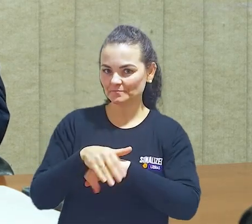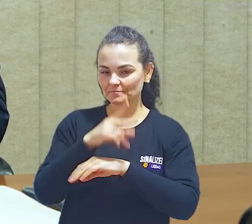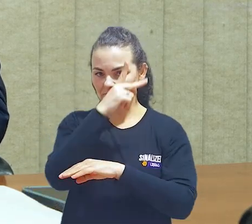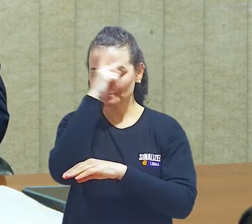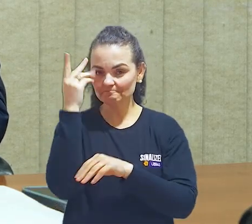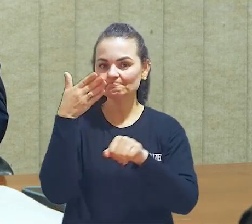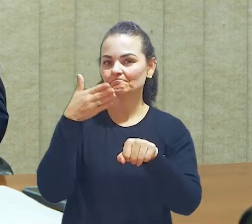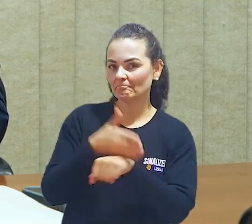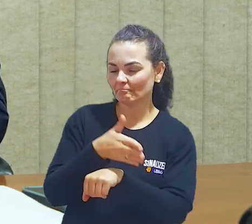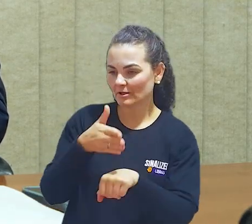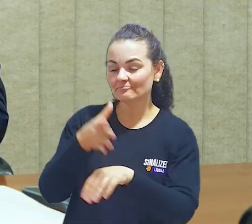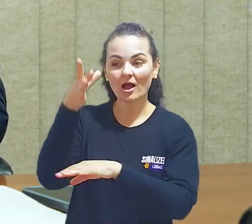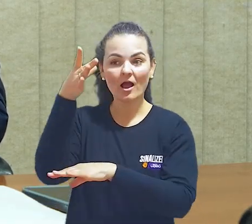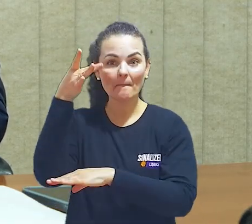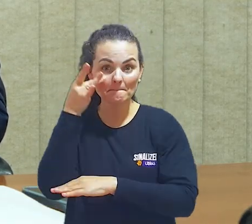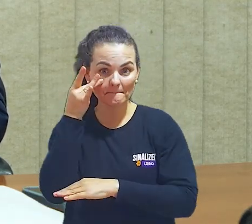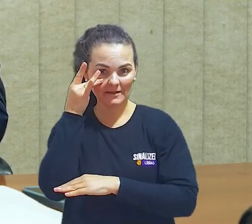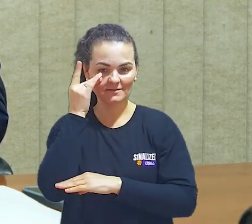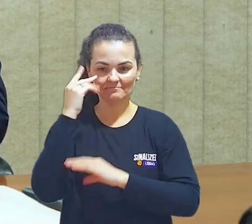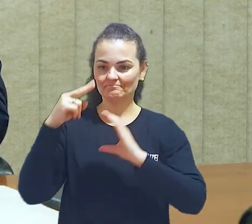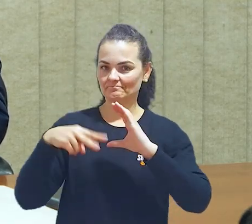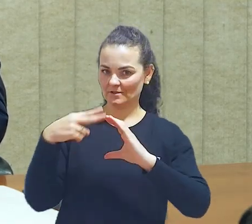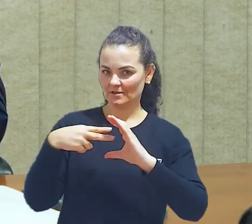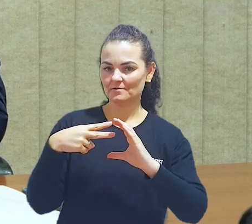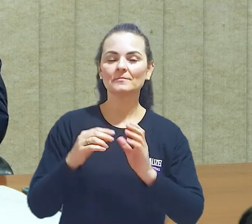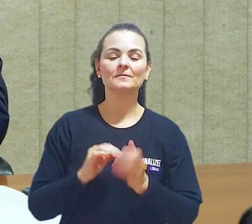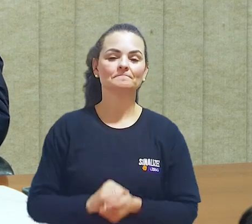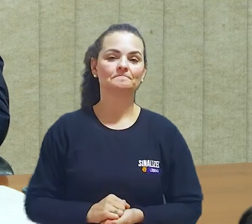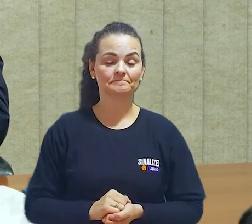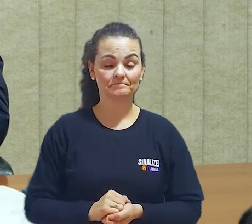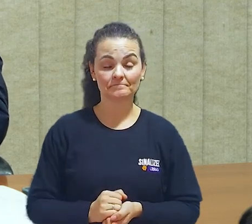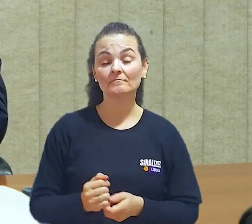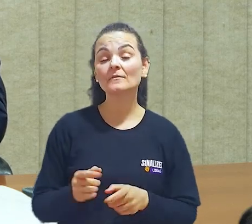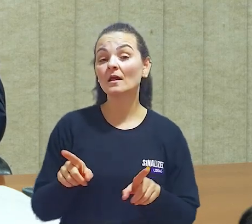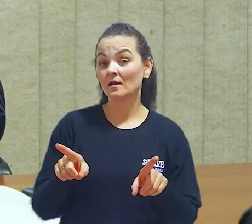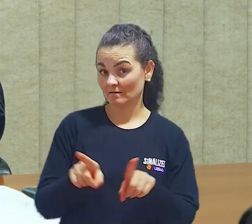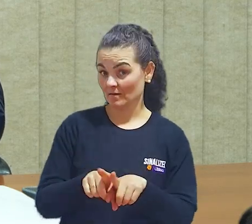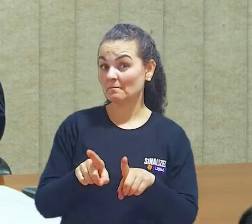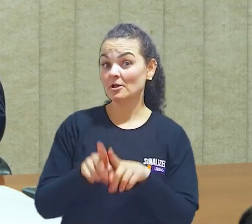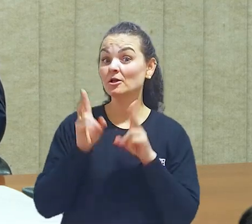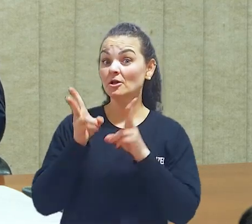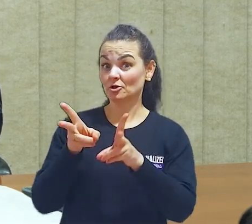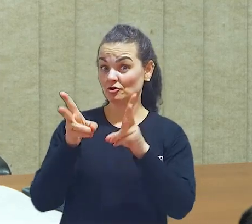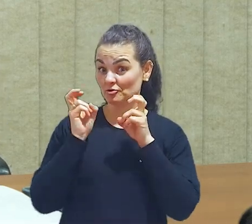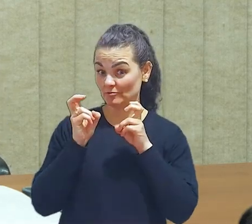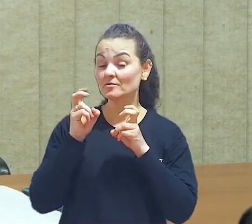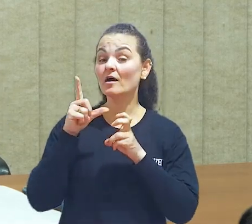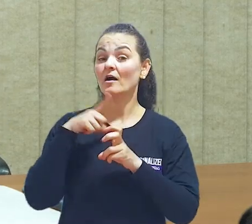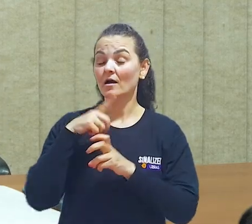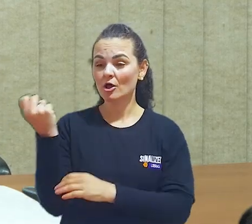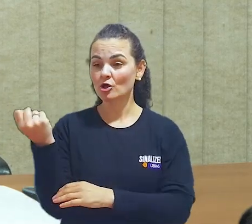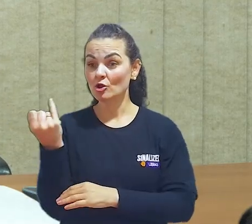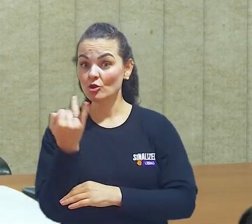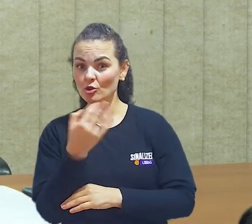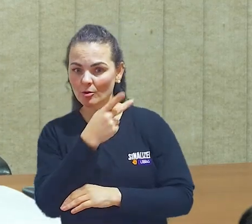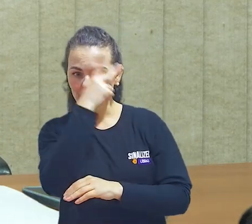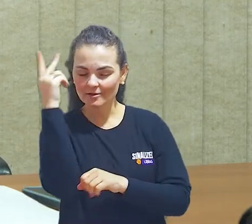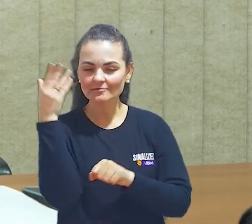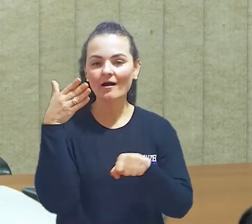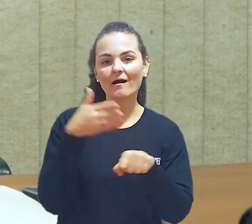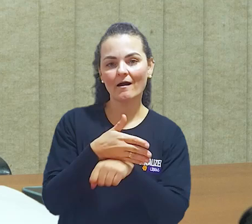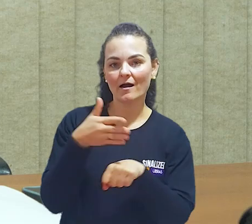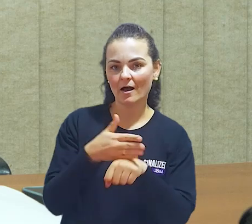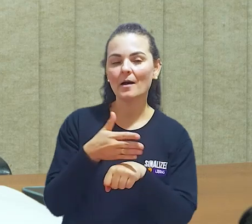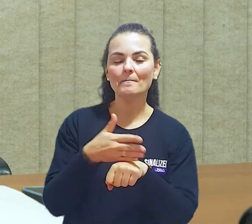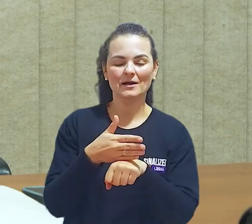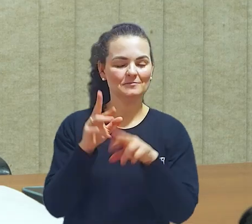tempo real das sessões aqui na casa. E pudemos constatar que significativamente aumentou o número de participantes nas audiências,